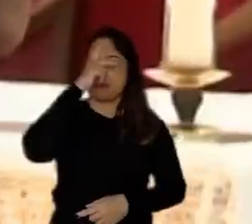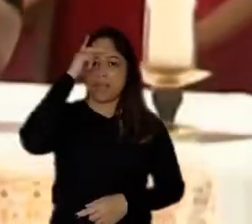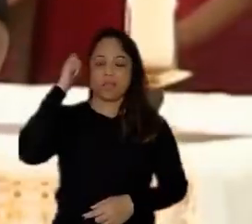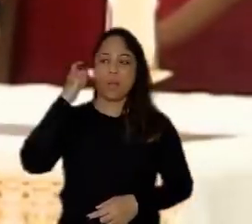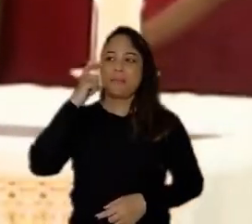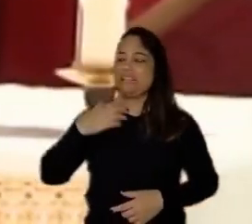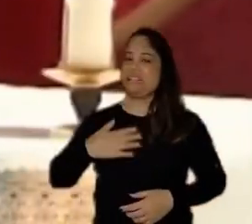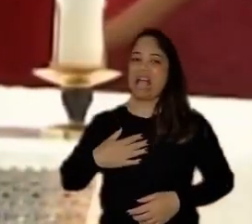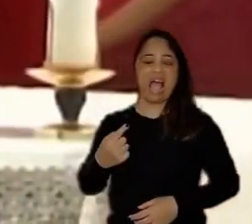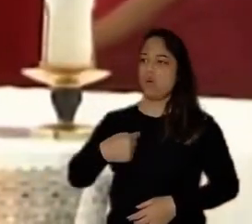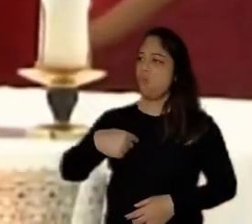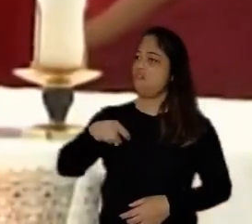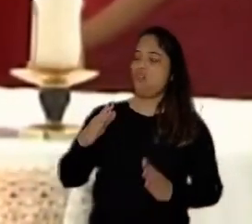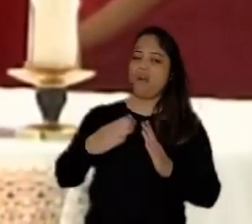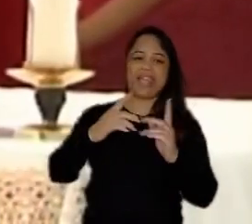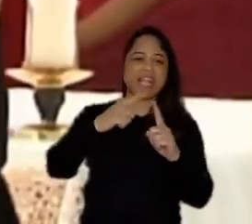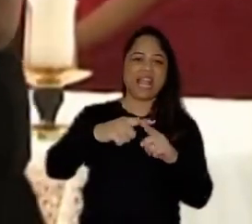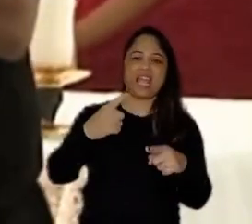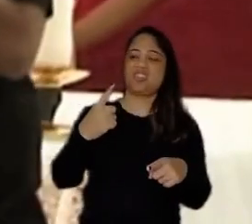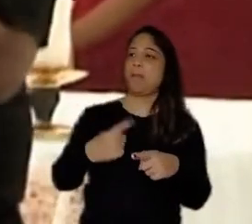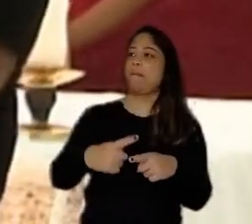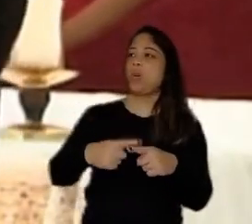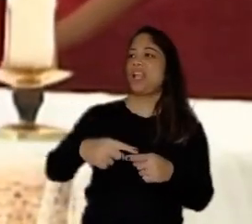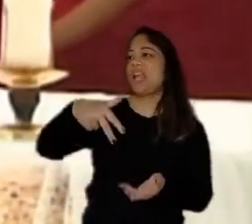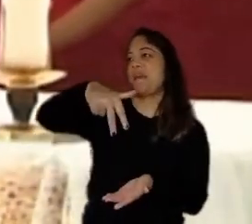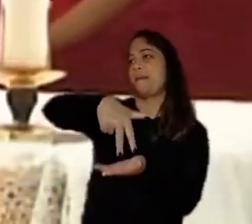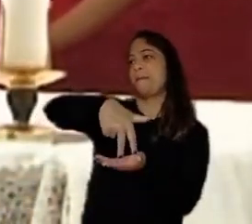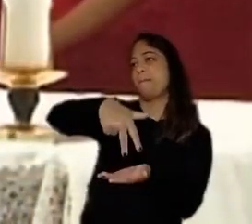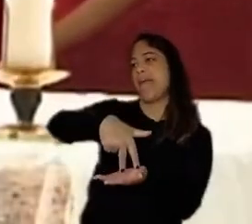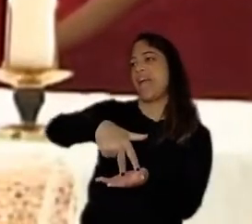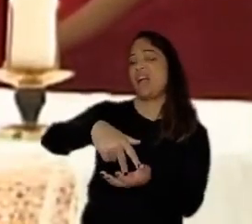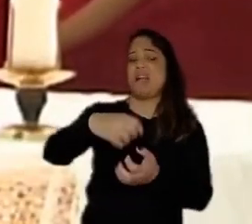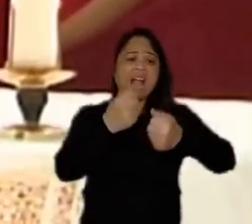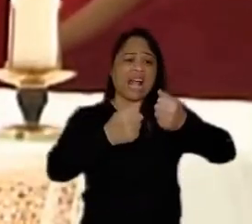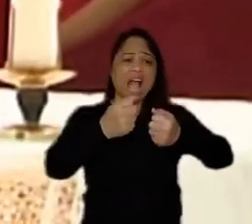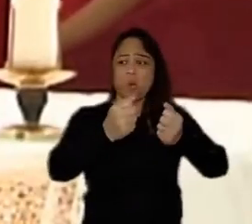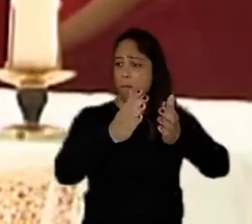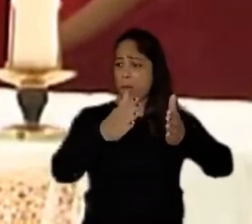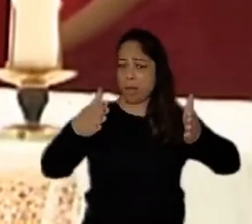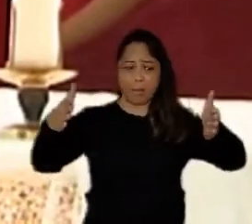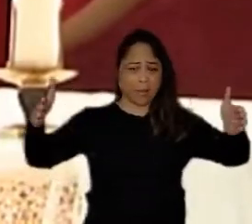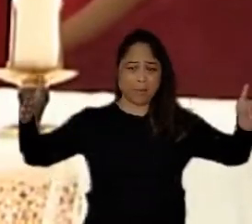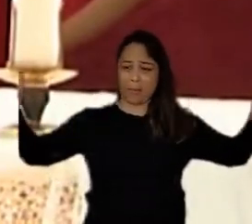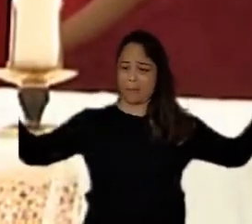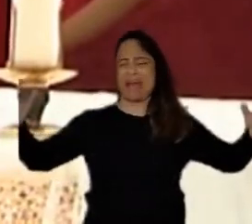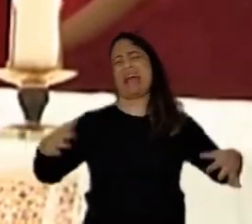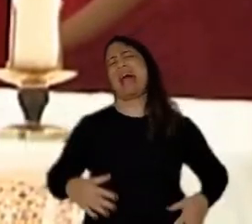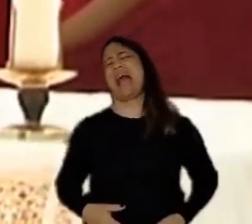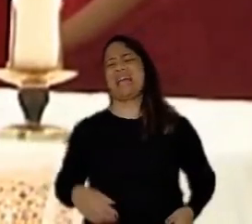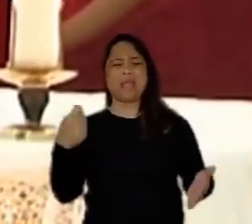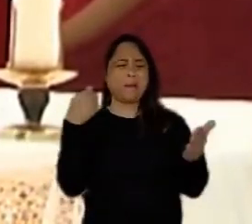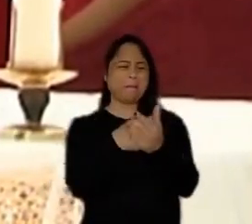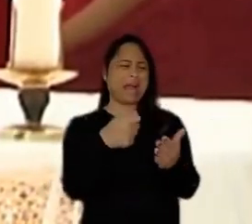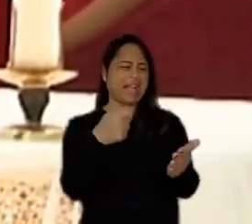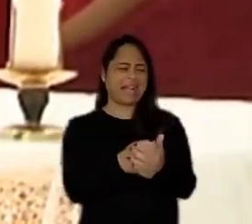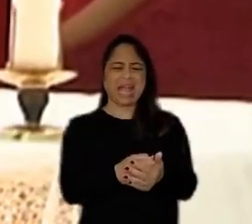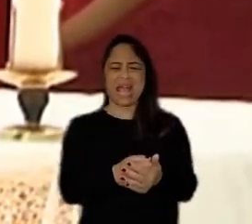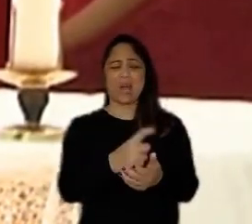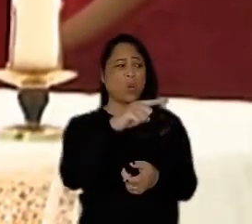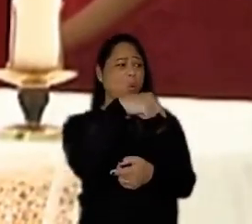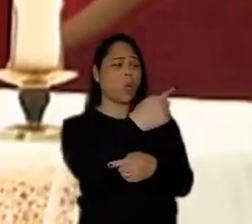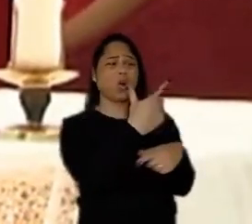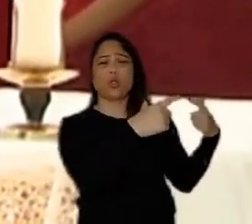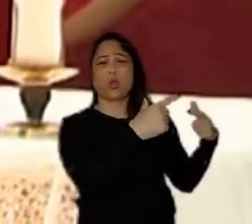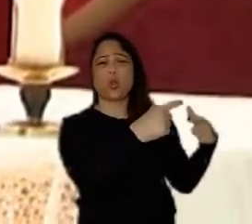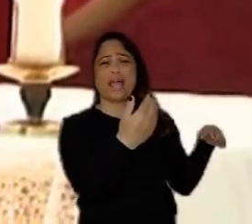numa quadra muito longe, e está ficando muito difícil ir lá na arca, porque toda vez que a gente vai, a gente tem que pagar um estacionamento do outro lado,